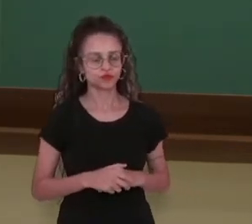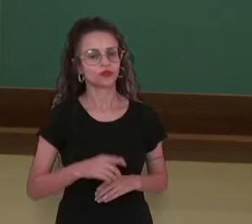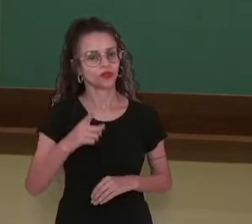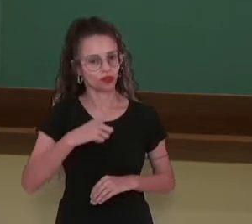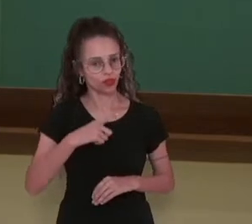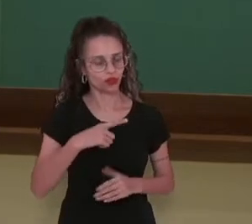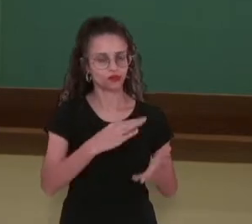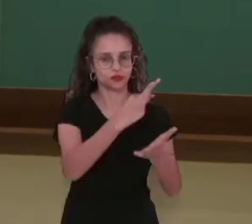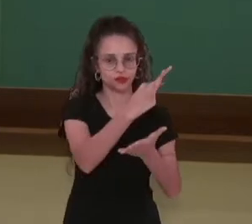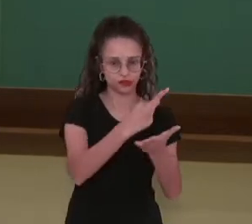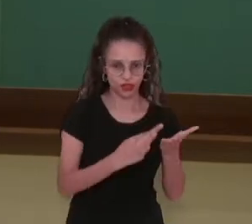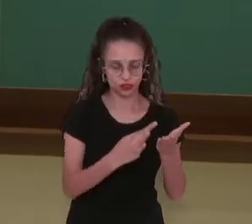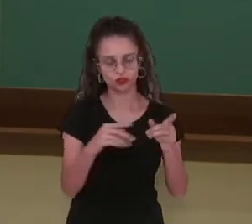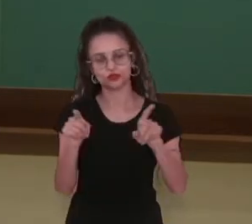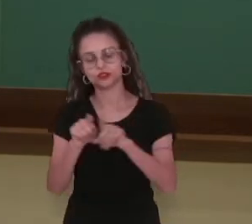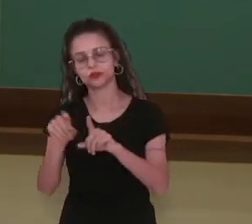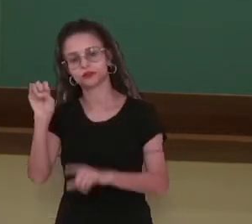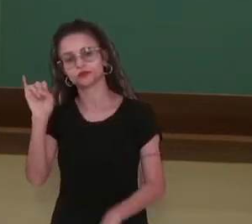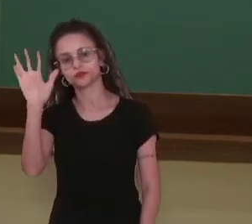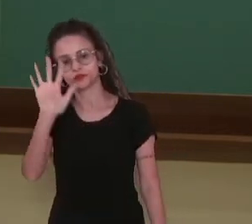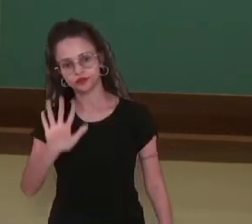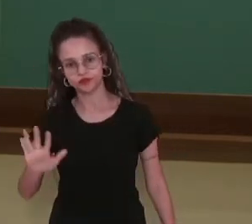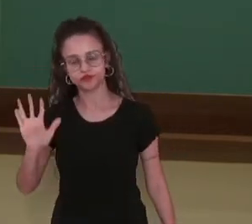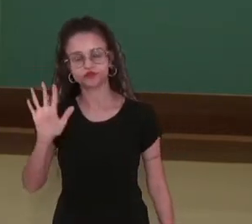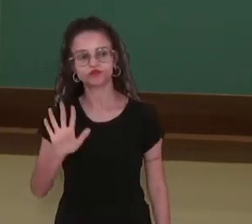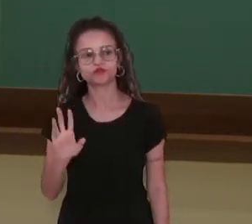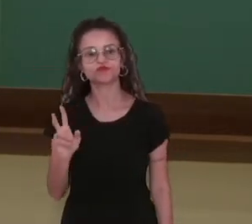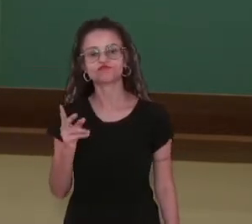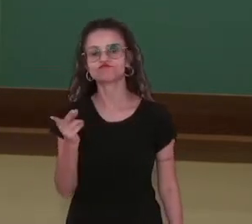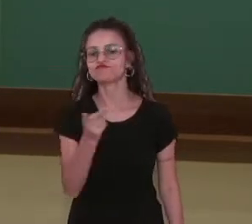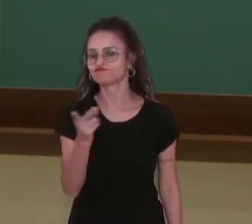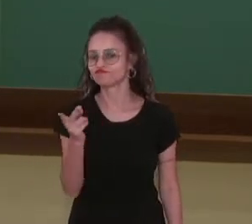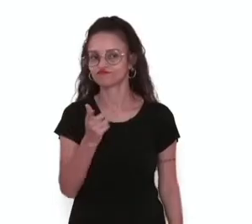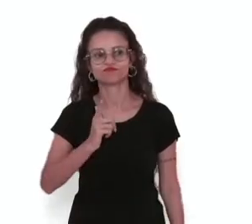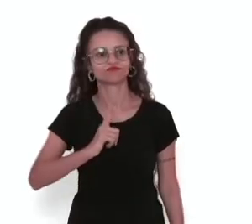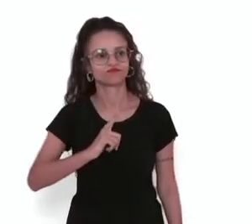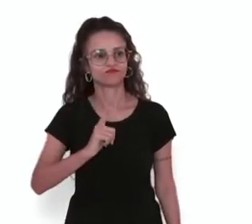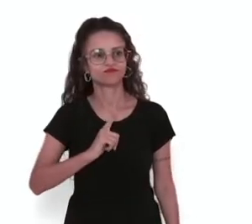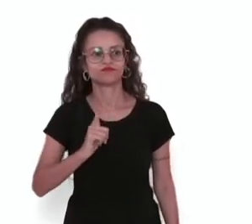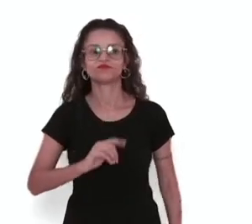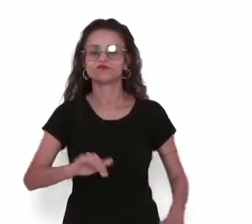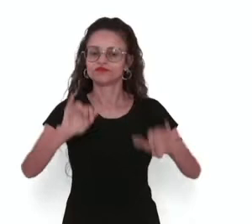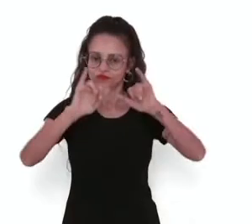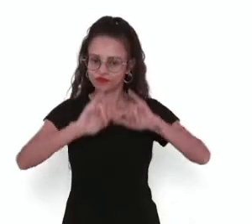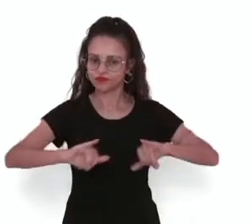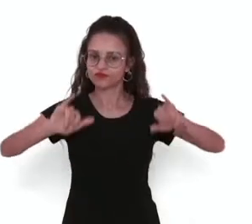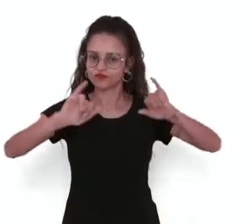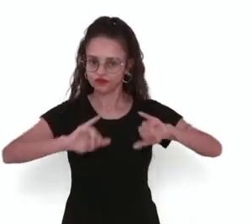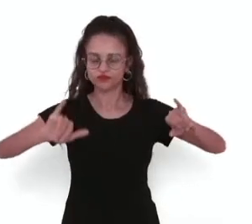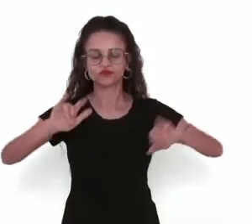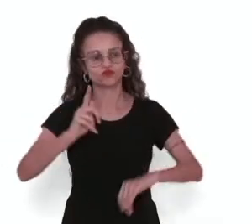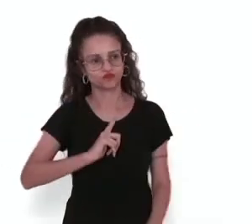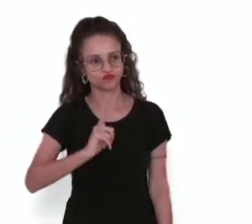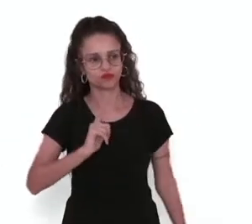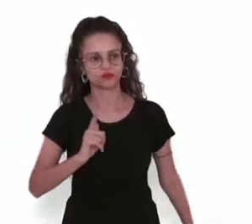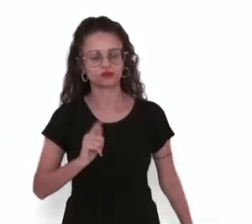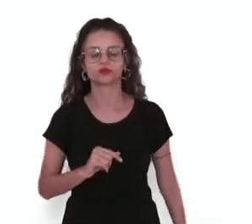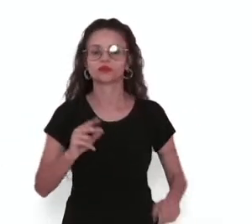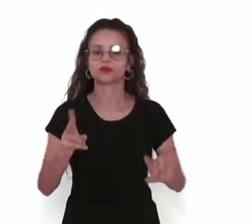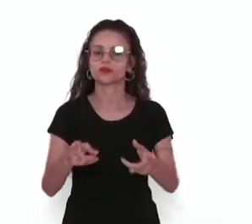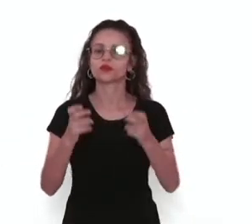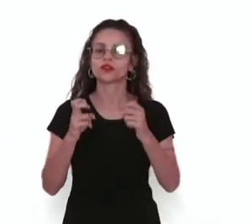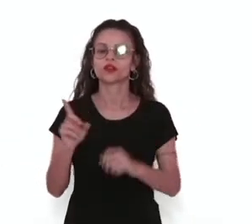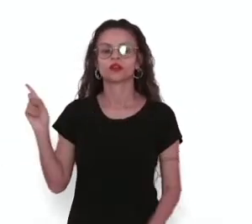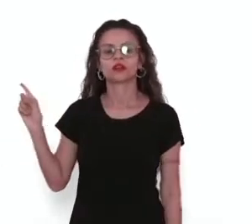linguagem verbal e não verbal, e ambas estão presentes nos anúncios publicitários. Observando